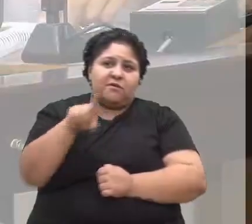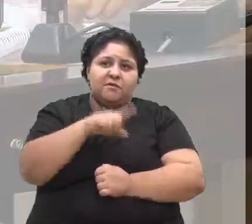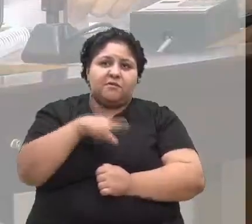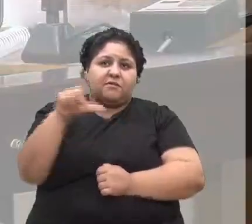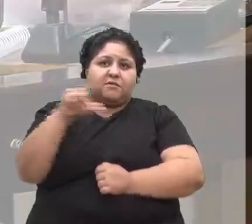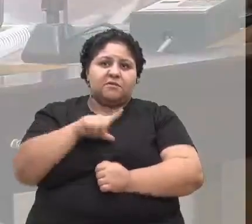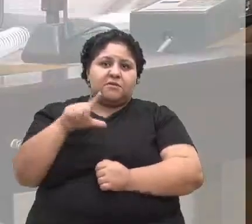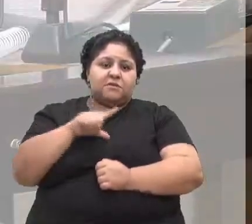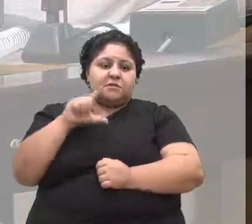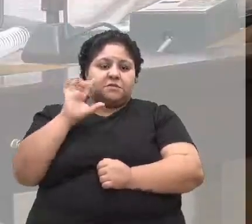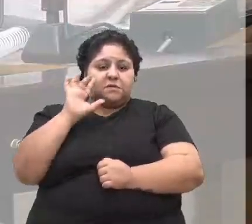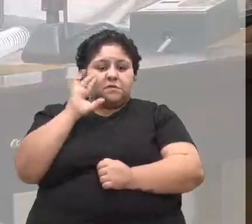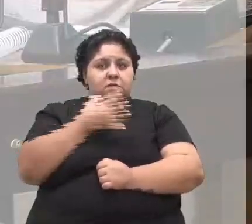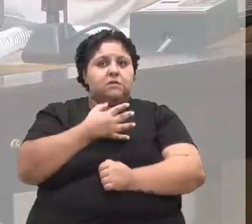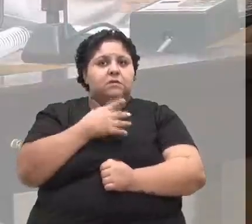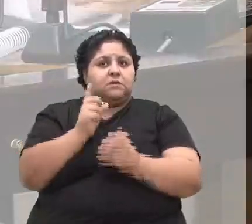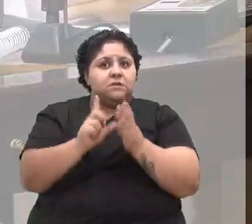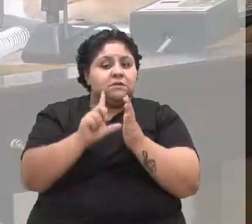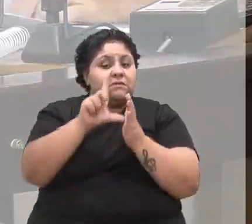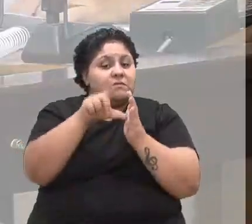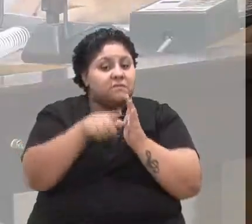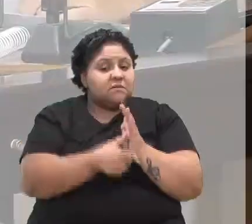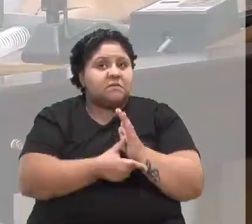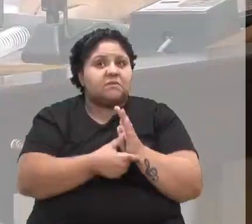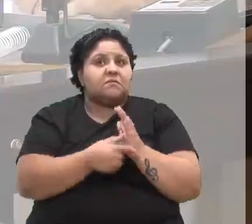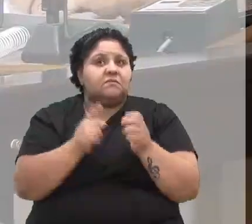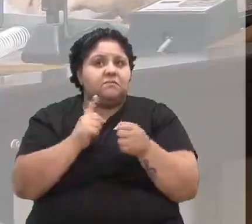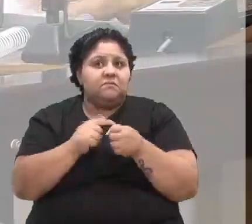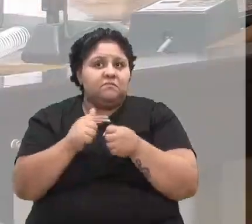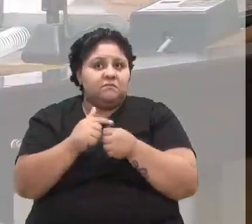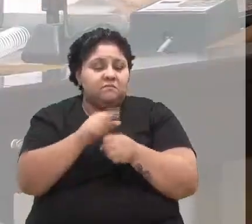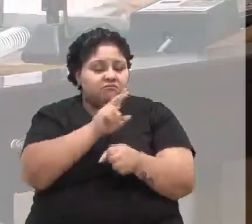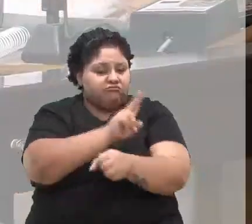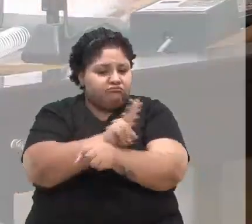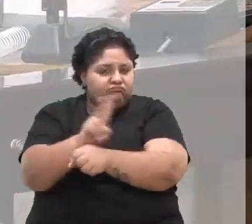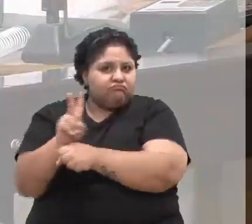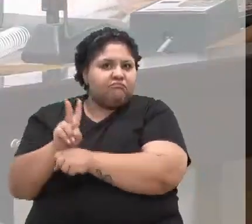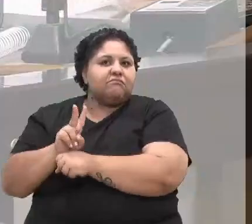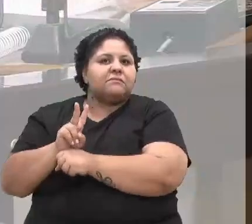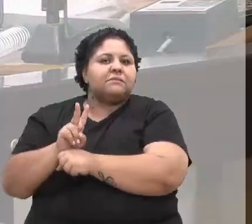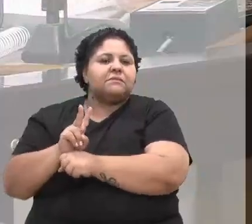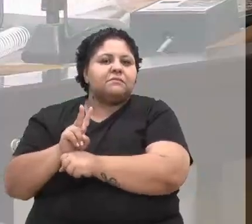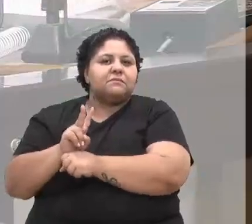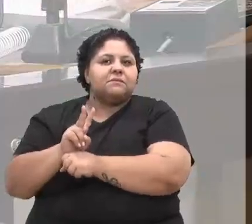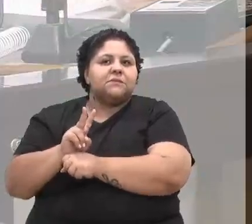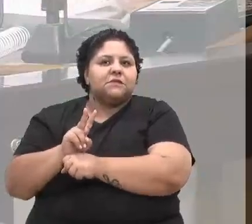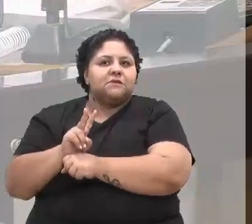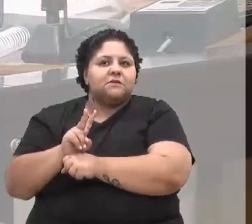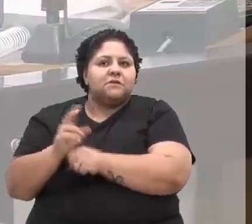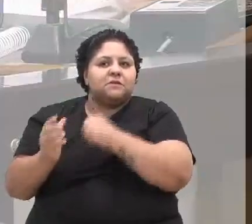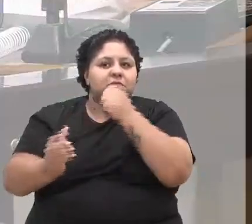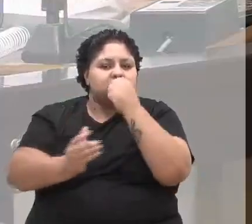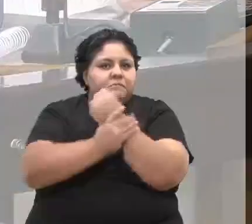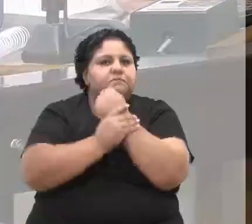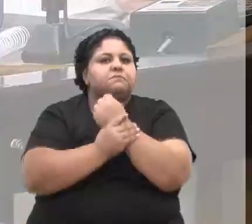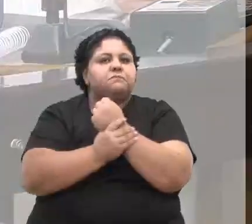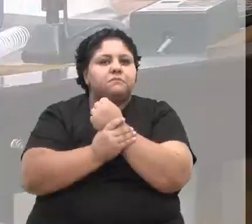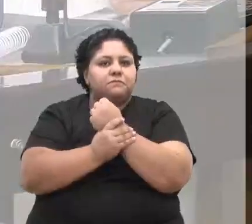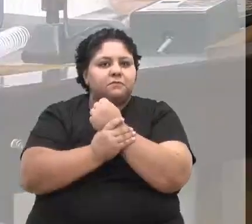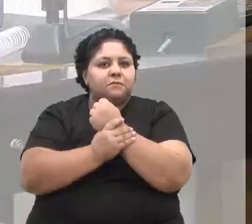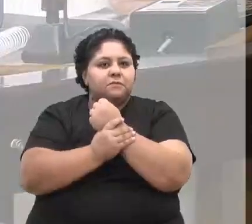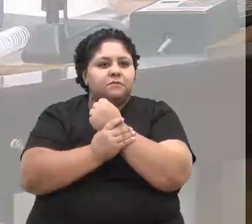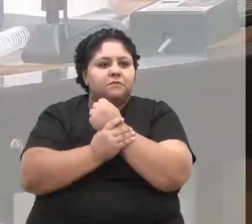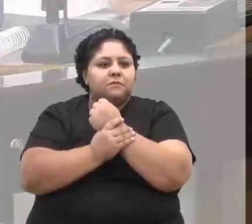uma solução, após isso, de uma cidade bem cuidada, de uma cidade com uma segurança